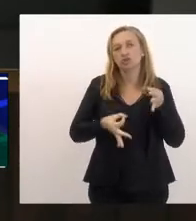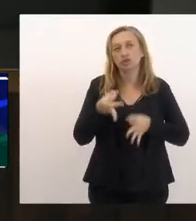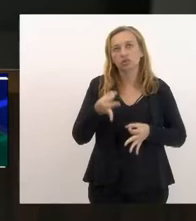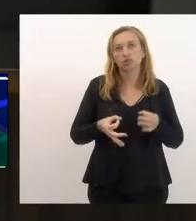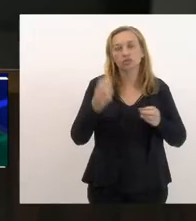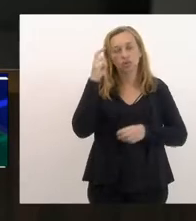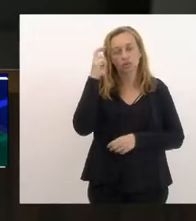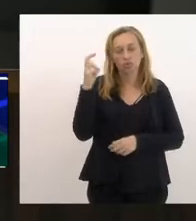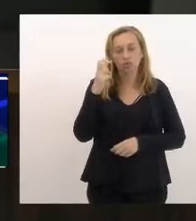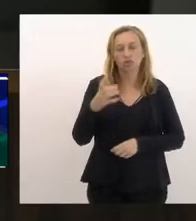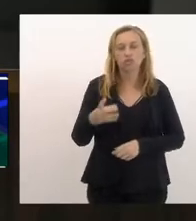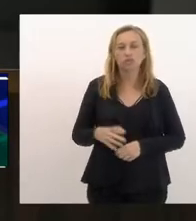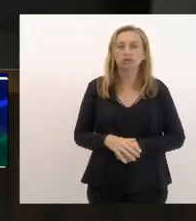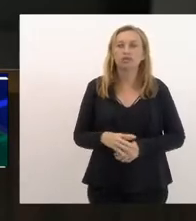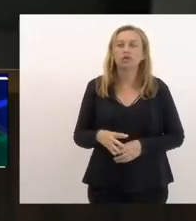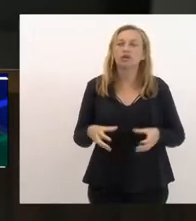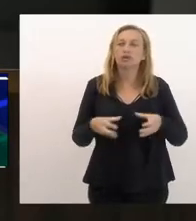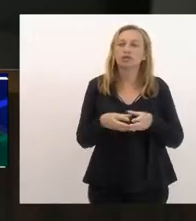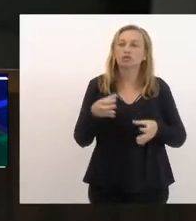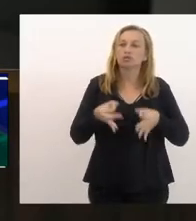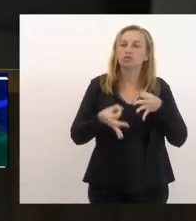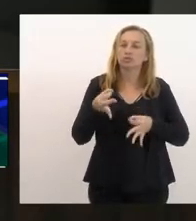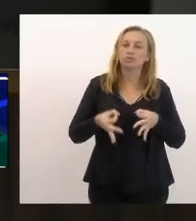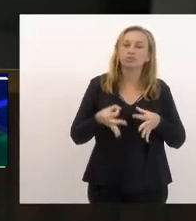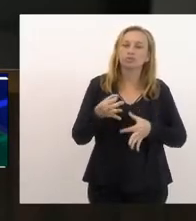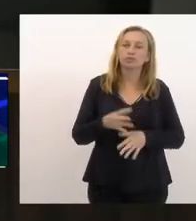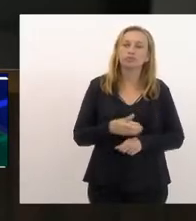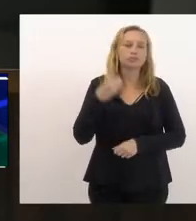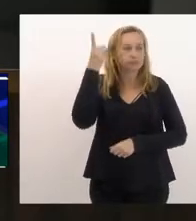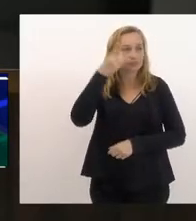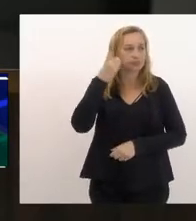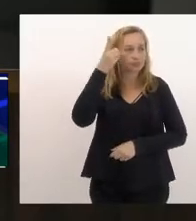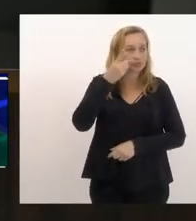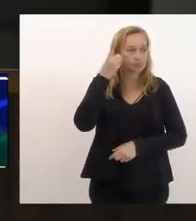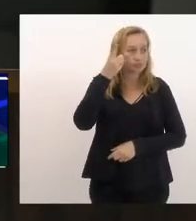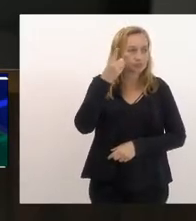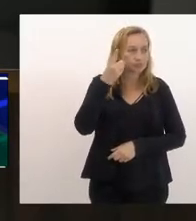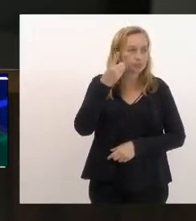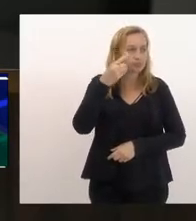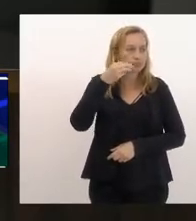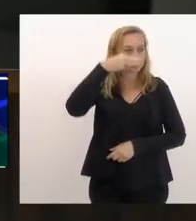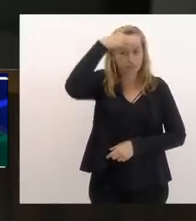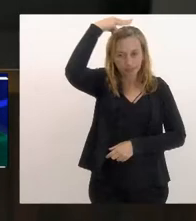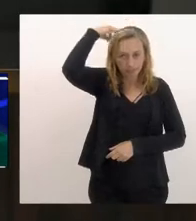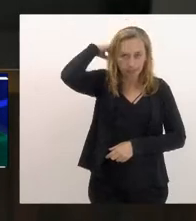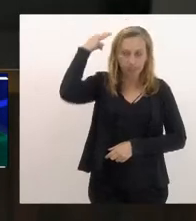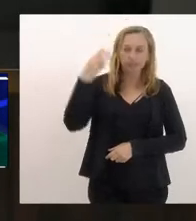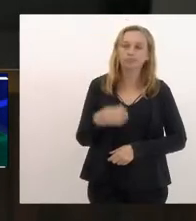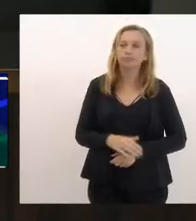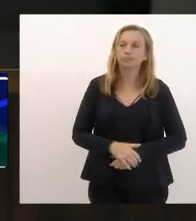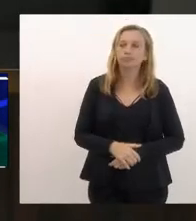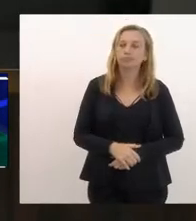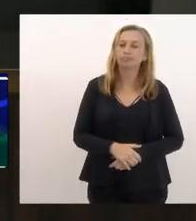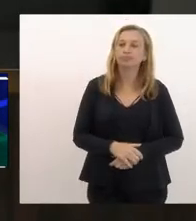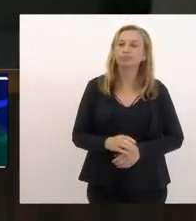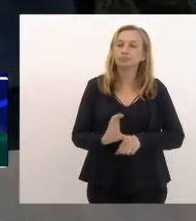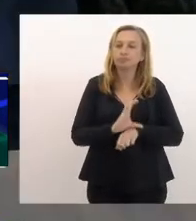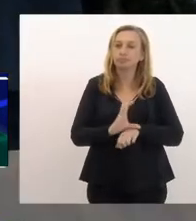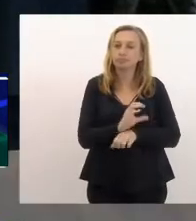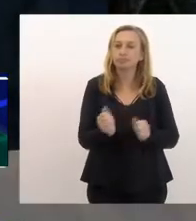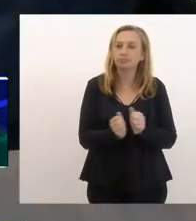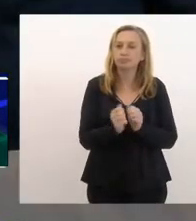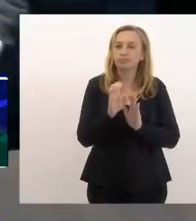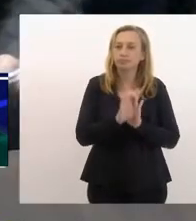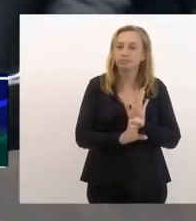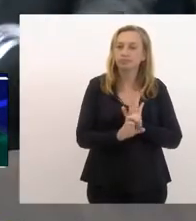e Cultura. Para emitir parecer pela Comissão de Constituição e Justiça, deputado Márcio. Parecer pela constitucionalidade com